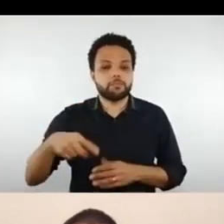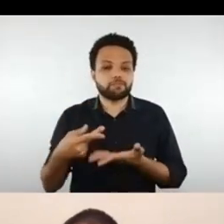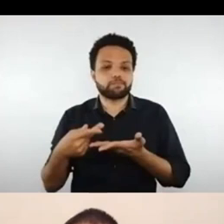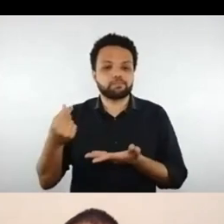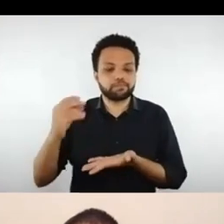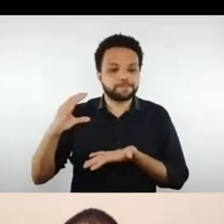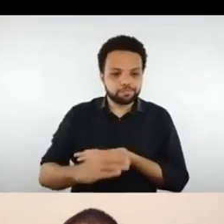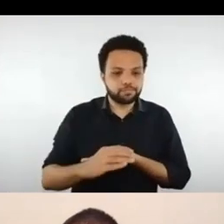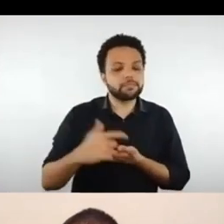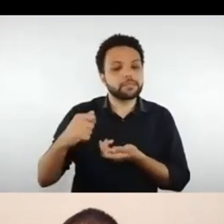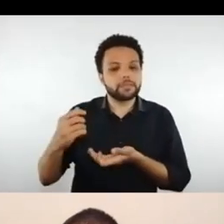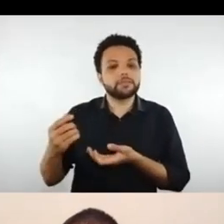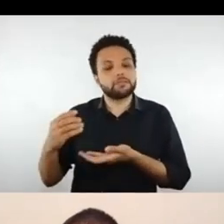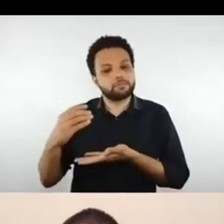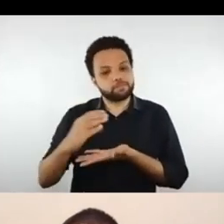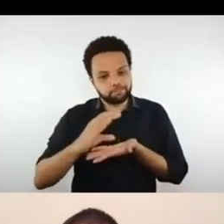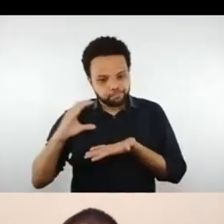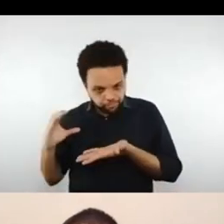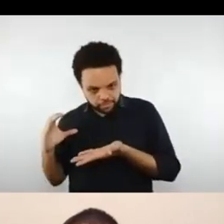Deveria ser reinvestido no próprio setor,